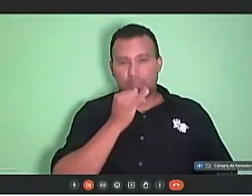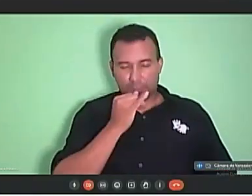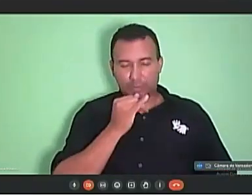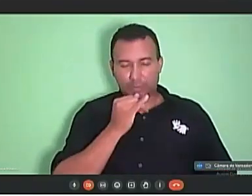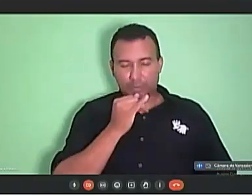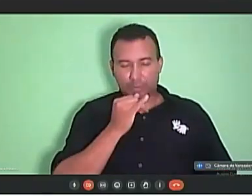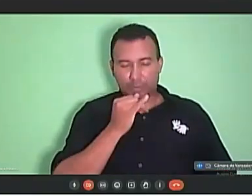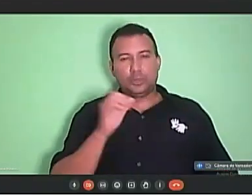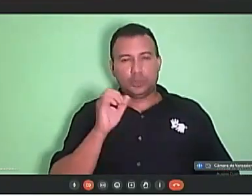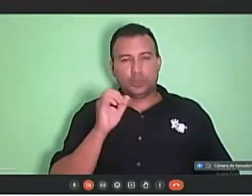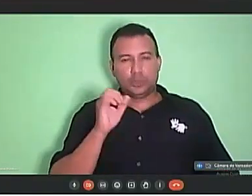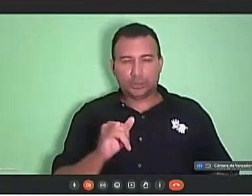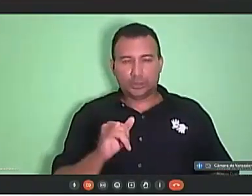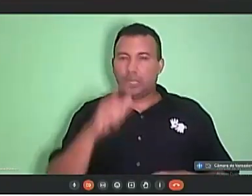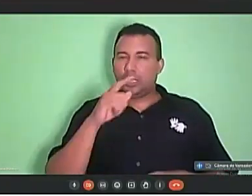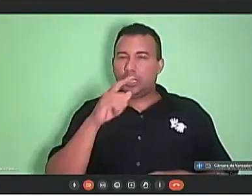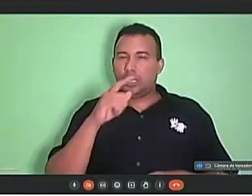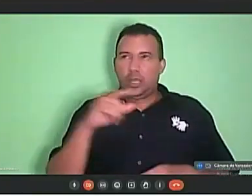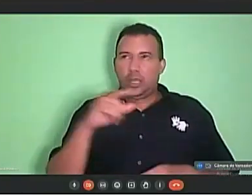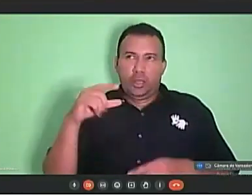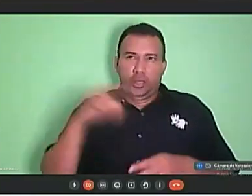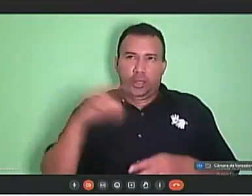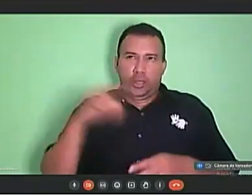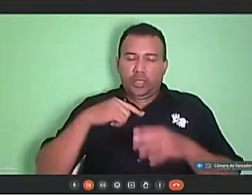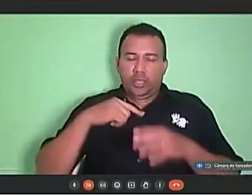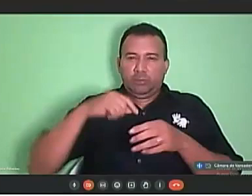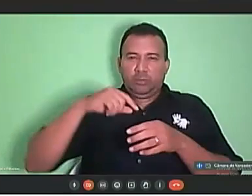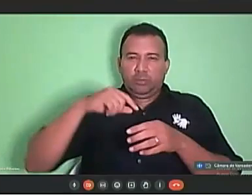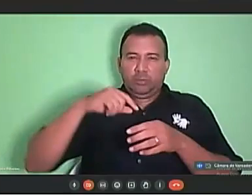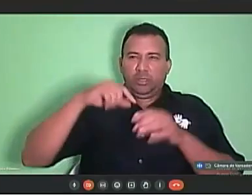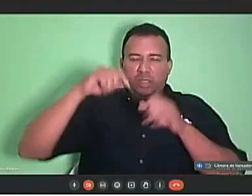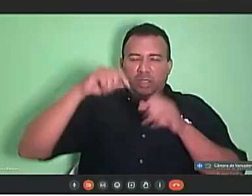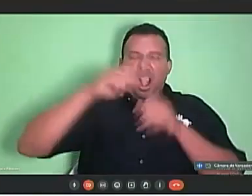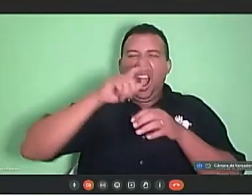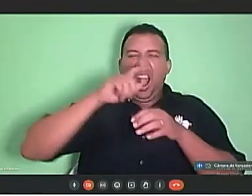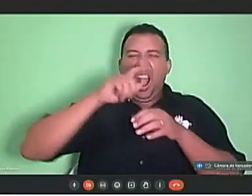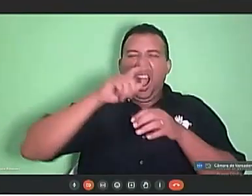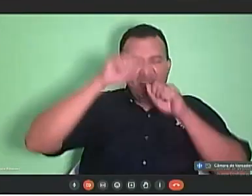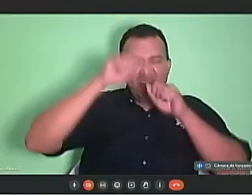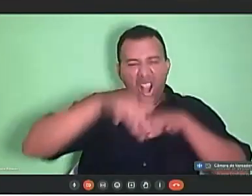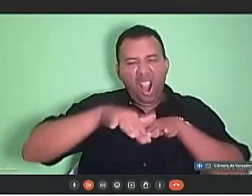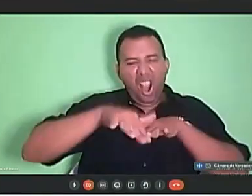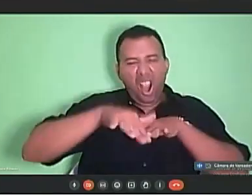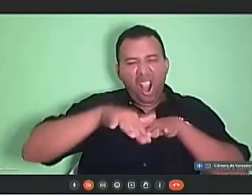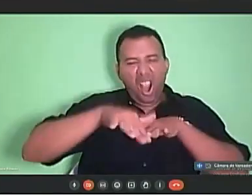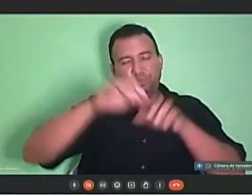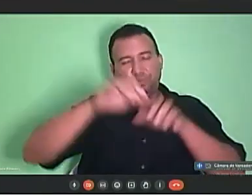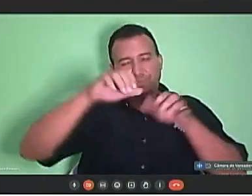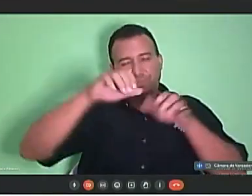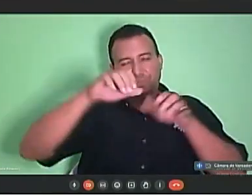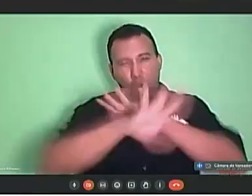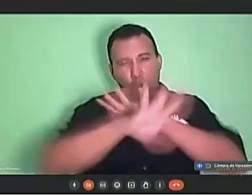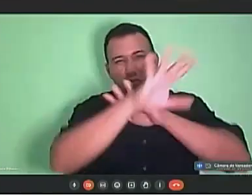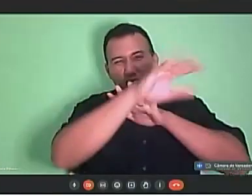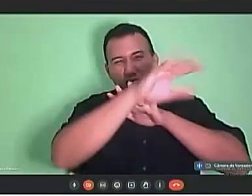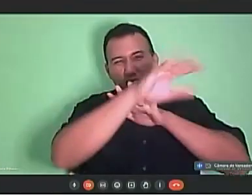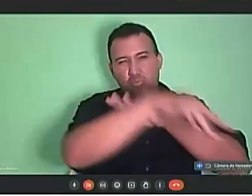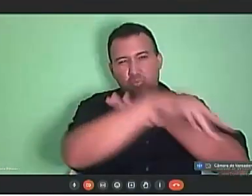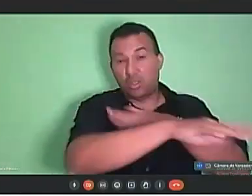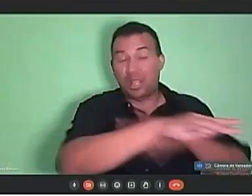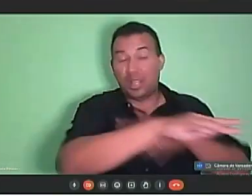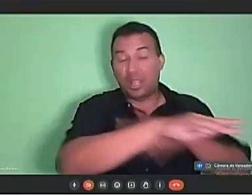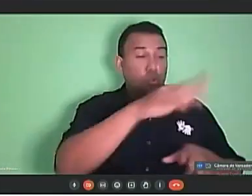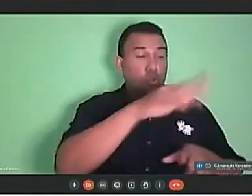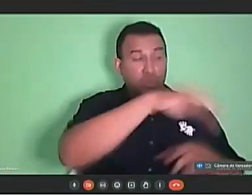numa enchente ou um rompimento por falha, essa alternativa ela é catastrófica, né? A cidade ela seria inundada em poucos minutos com o nível do